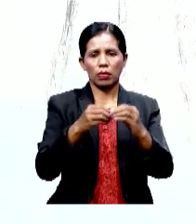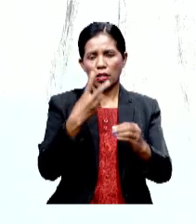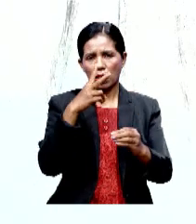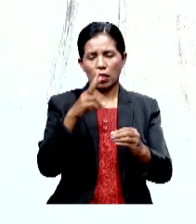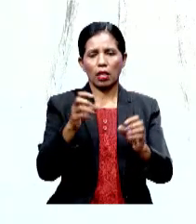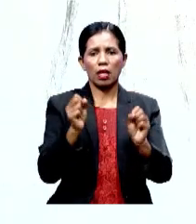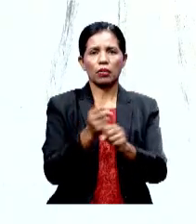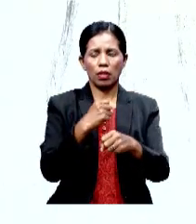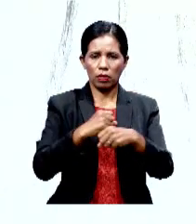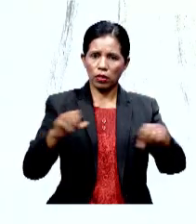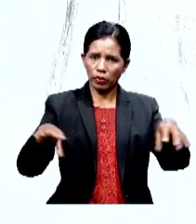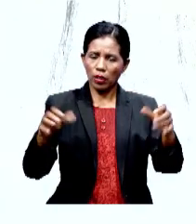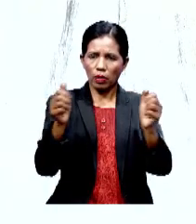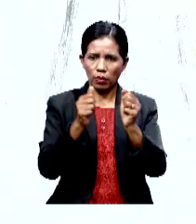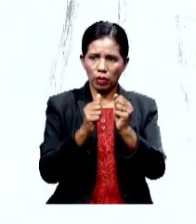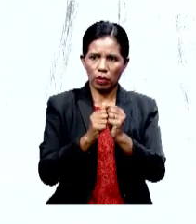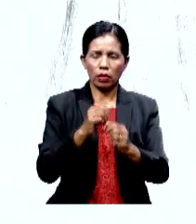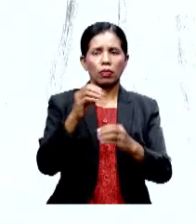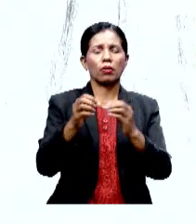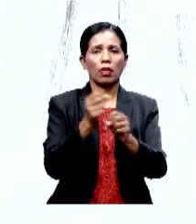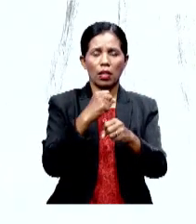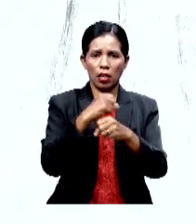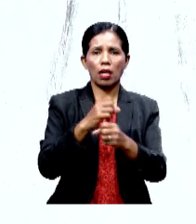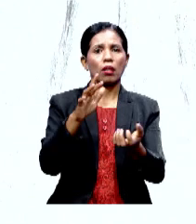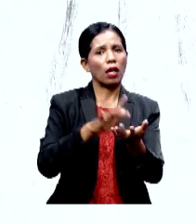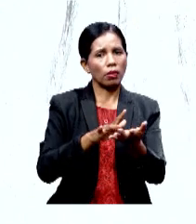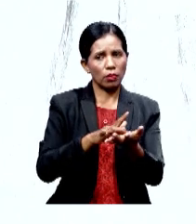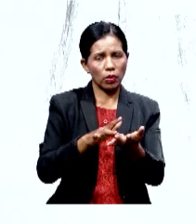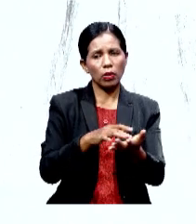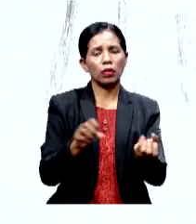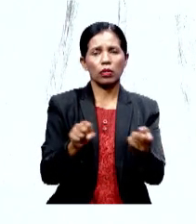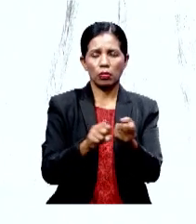de uma cooperação na área de produção de medicamentos.